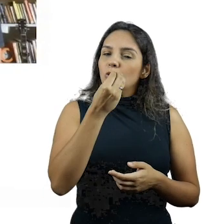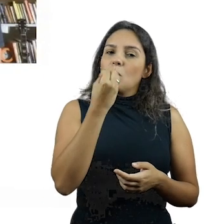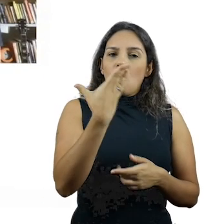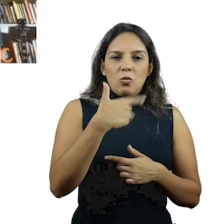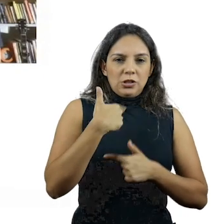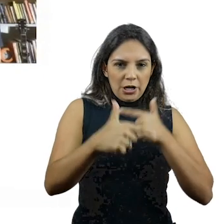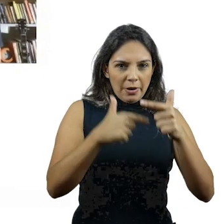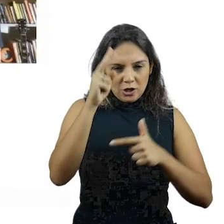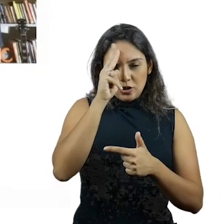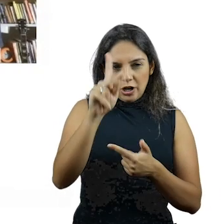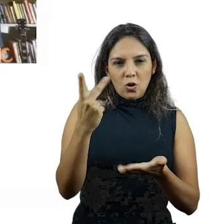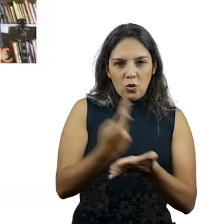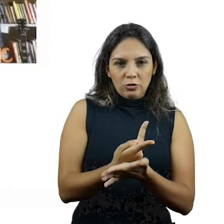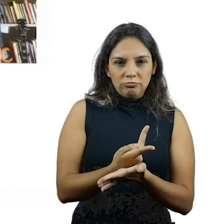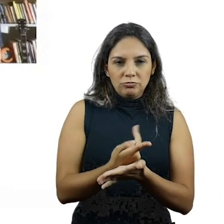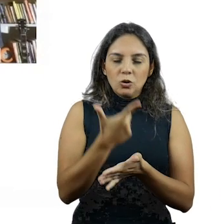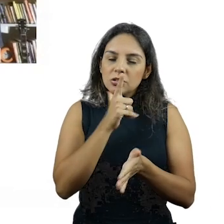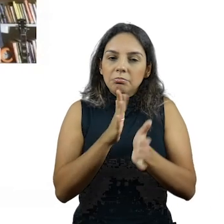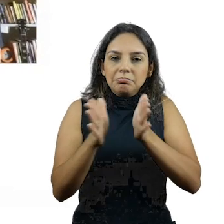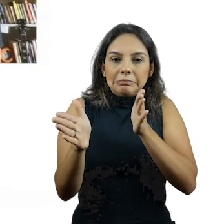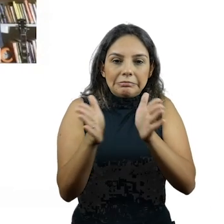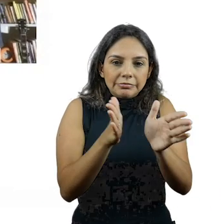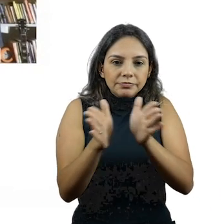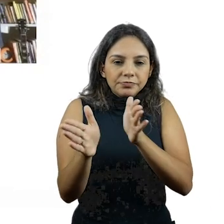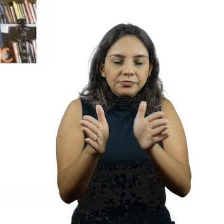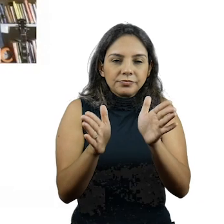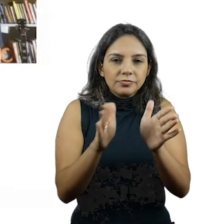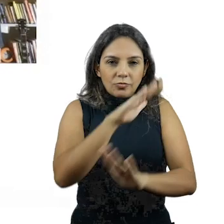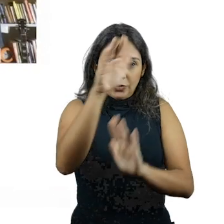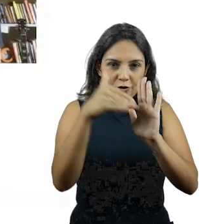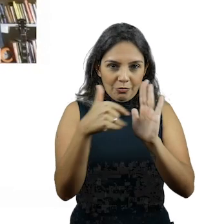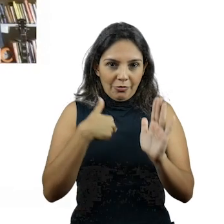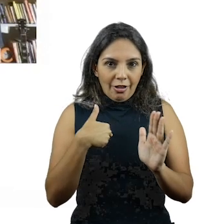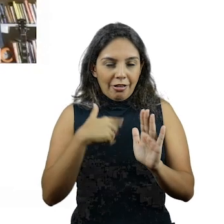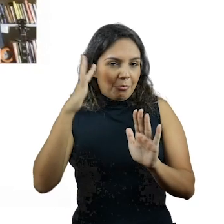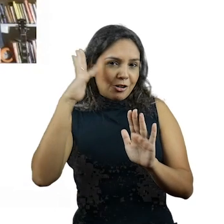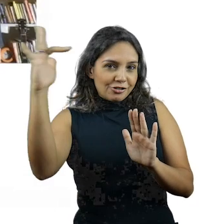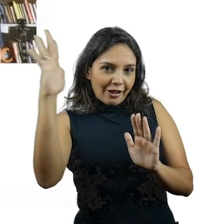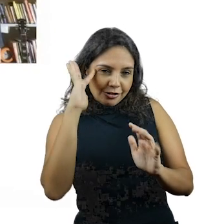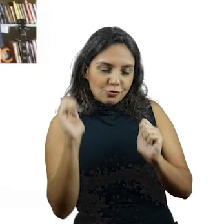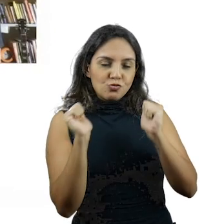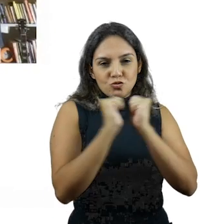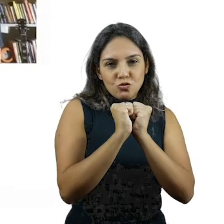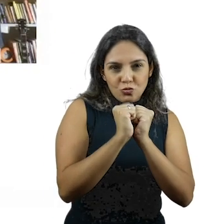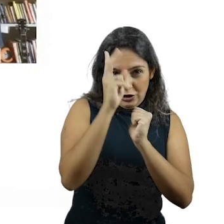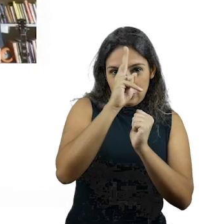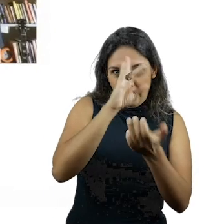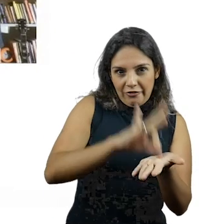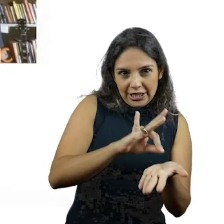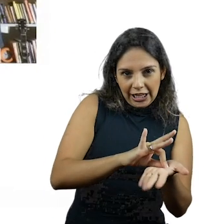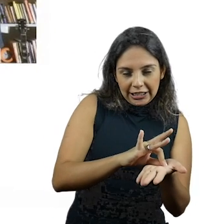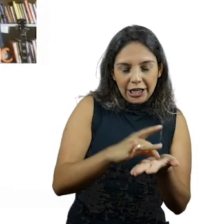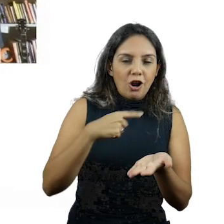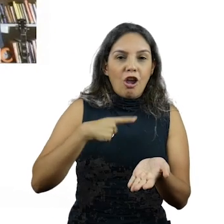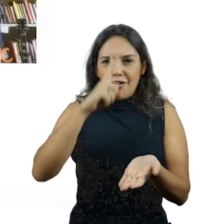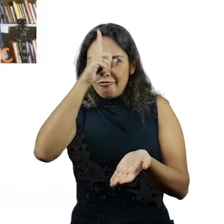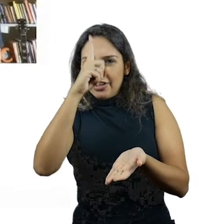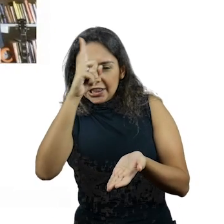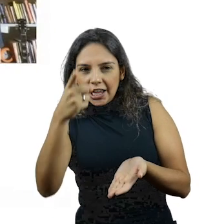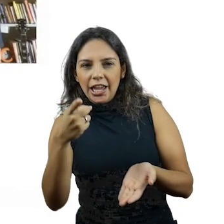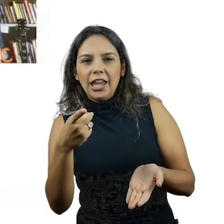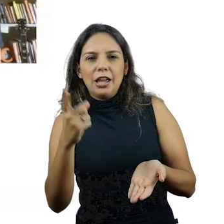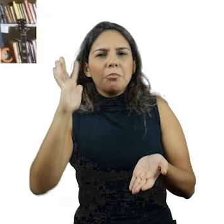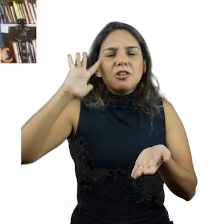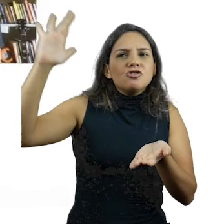um meio termo ali, de colocar também a minha imaginação, de inventar situações e momentos em que a vida dele